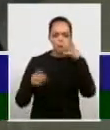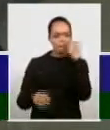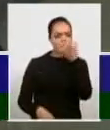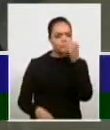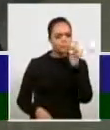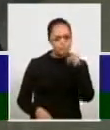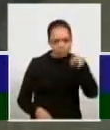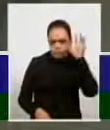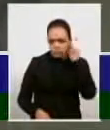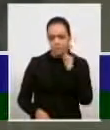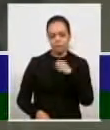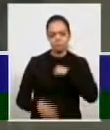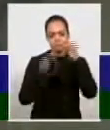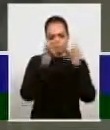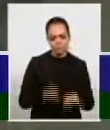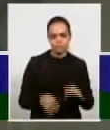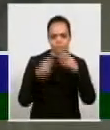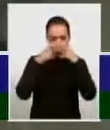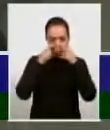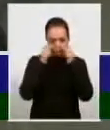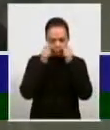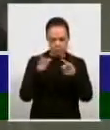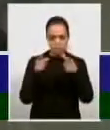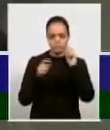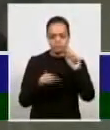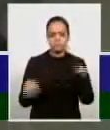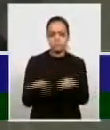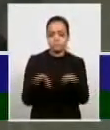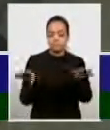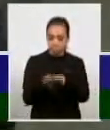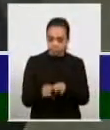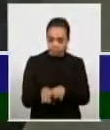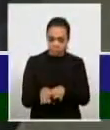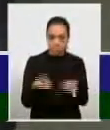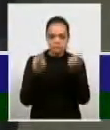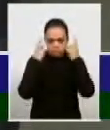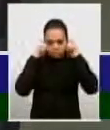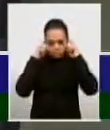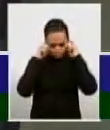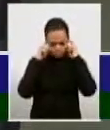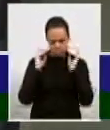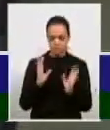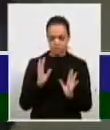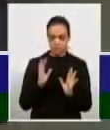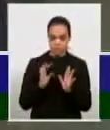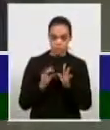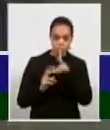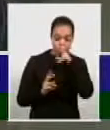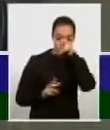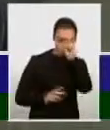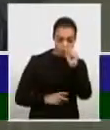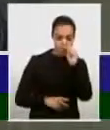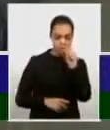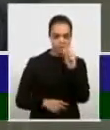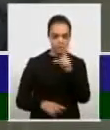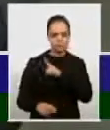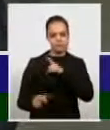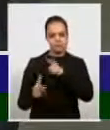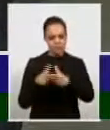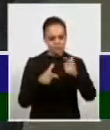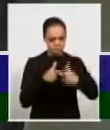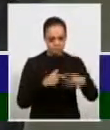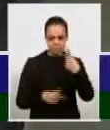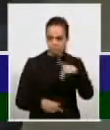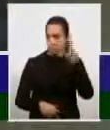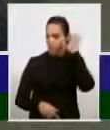E ainda, eu termino com uma alerta. Também o som de ouvido, dependendo da intensidade, vai causar danos na